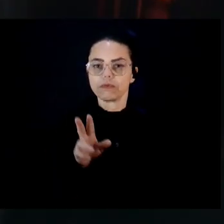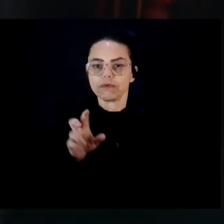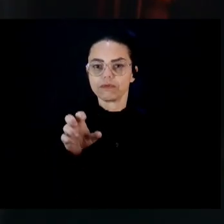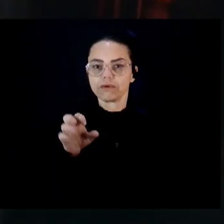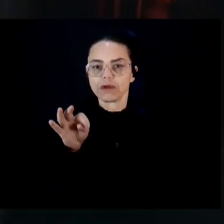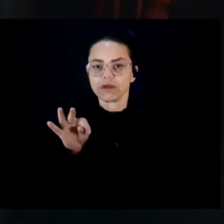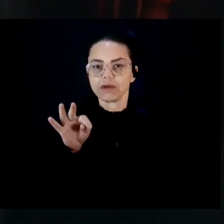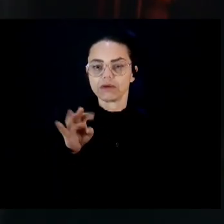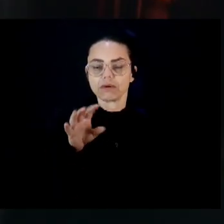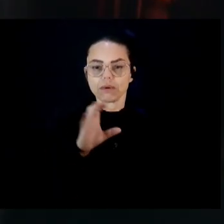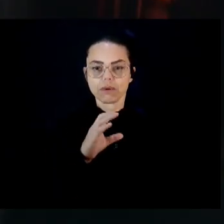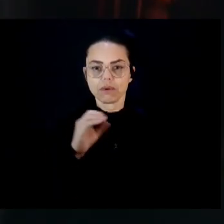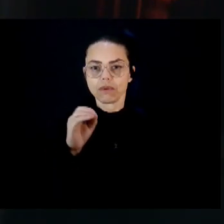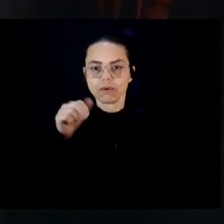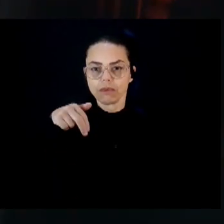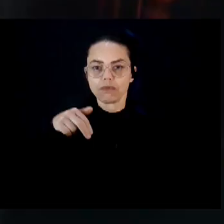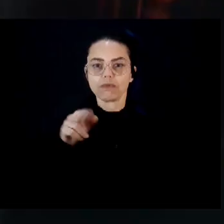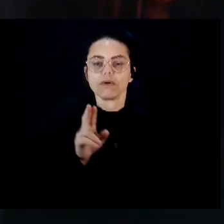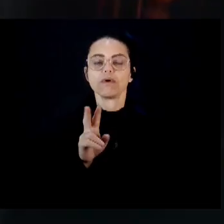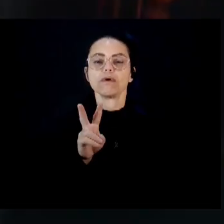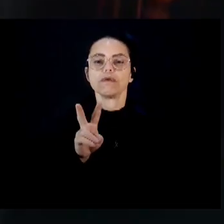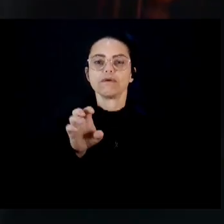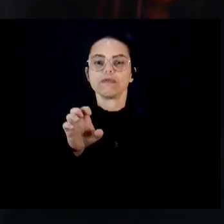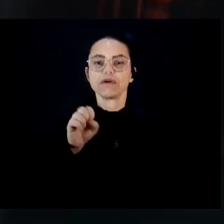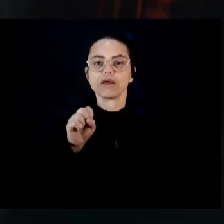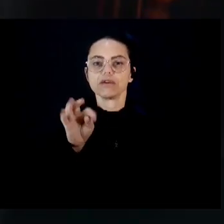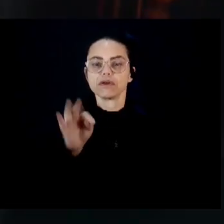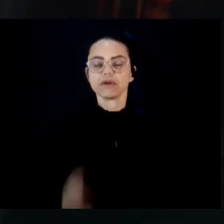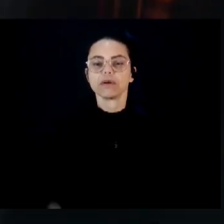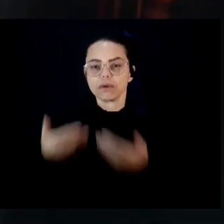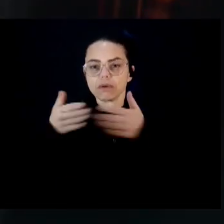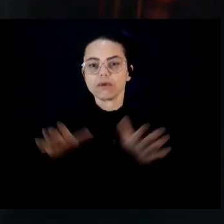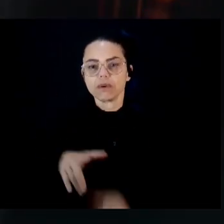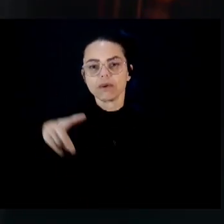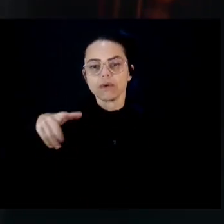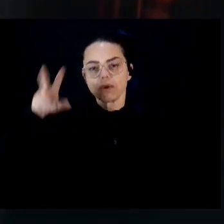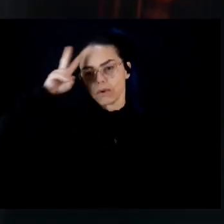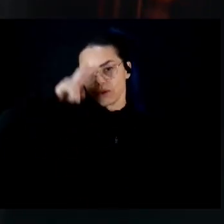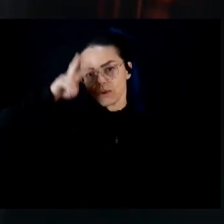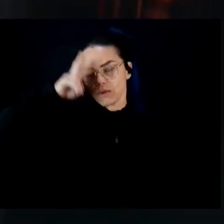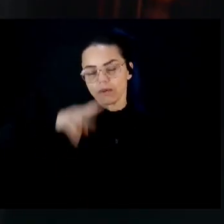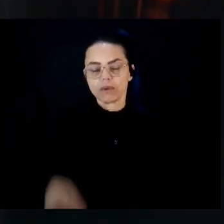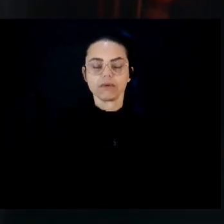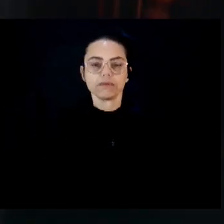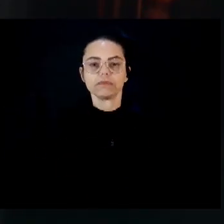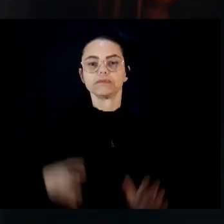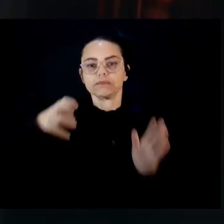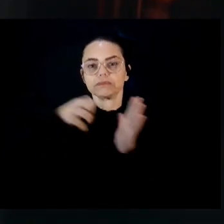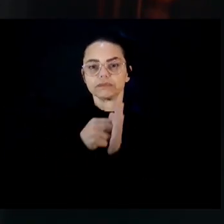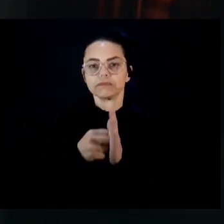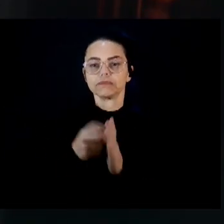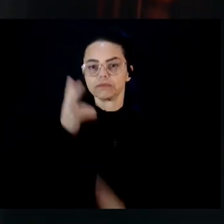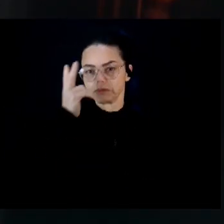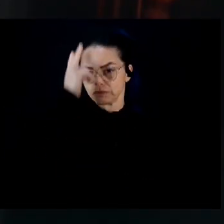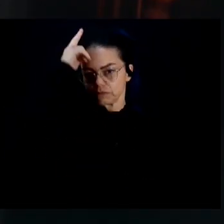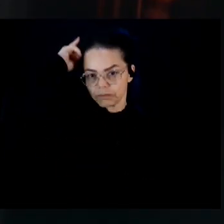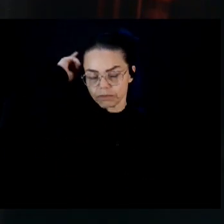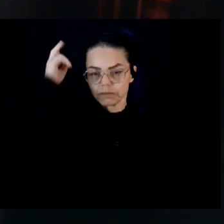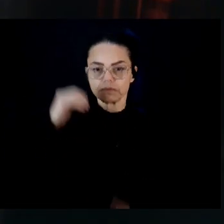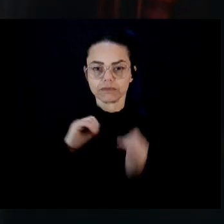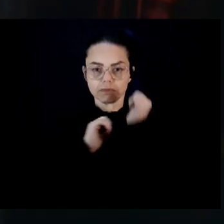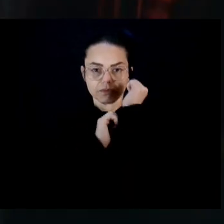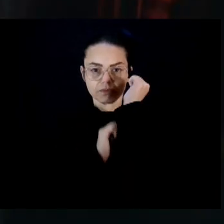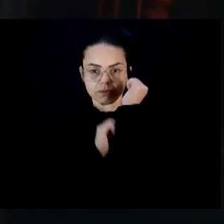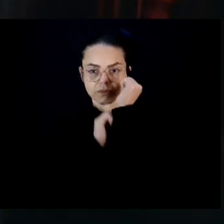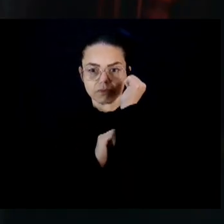o Vestibular da Unicamp, abriu ontem, segunda-feira, as inscrições para o vestibular em segredo, voltado a